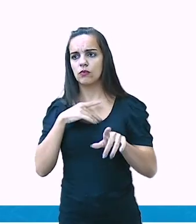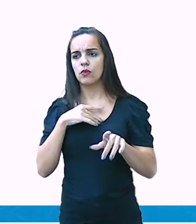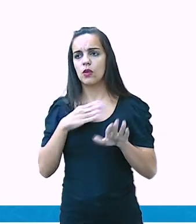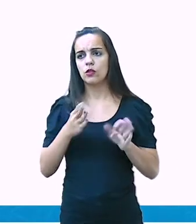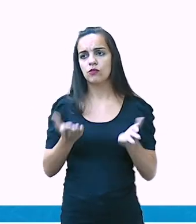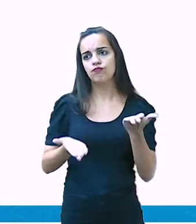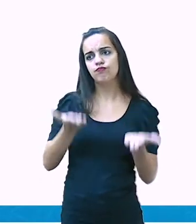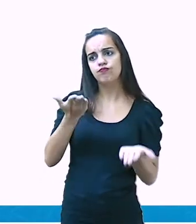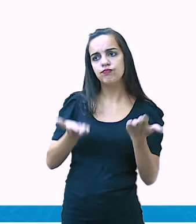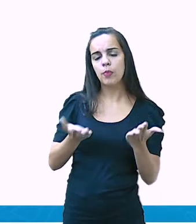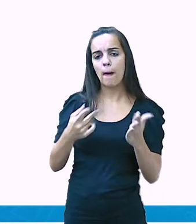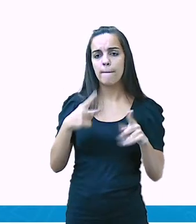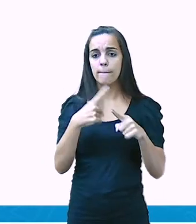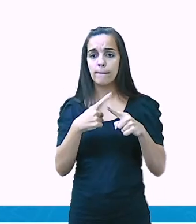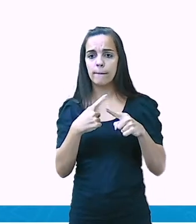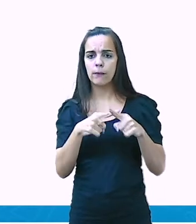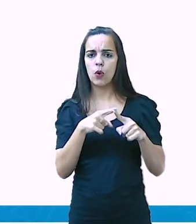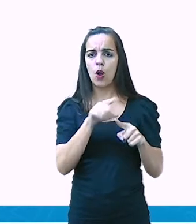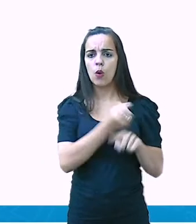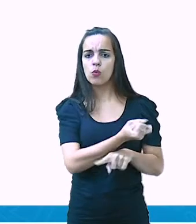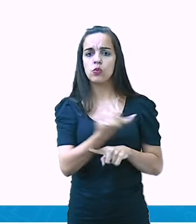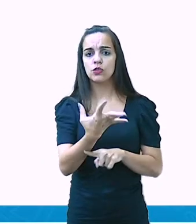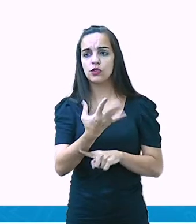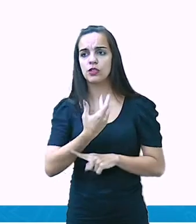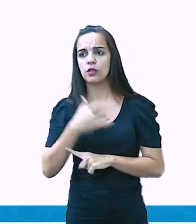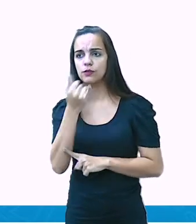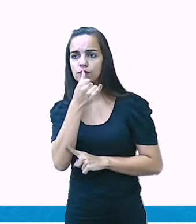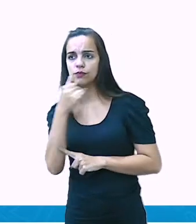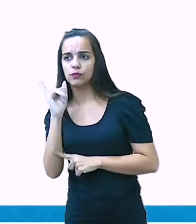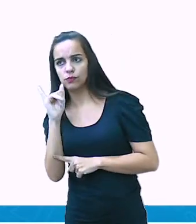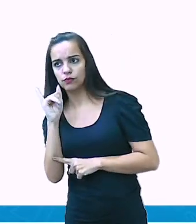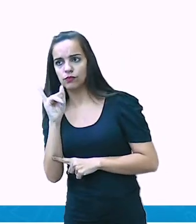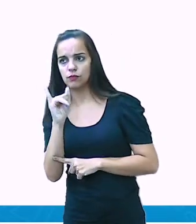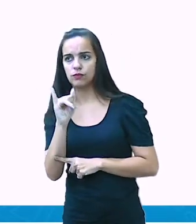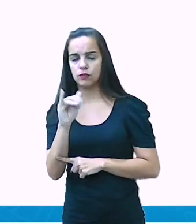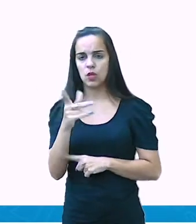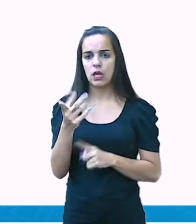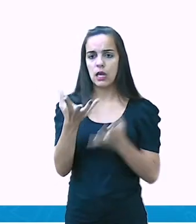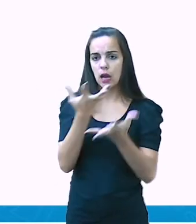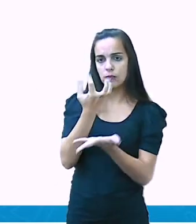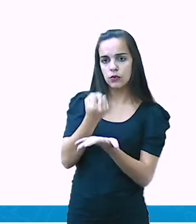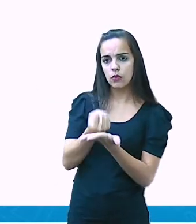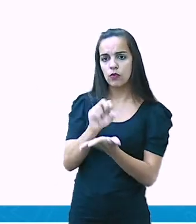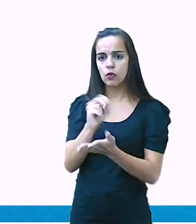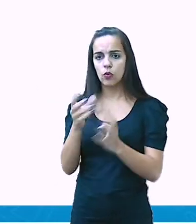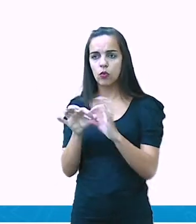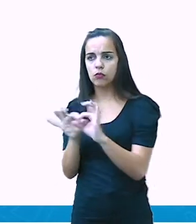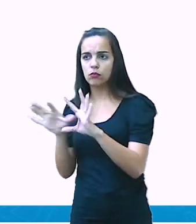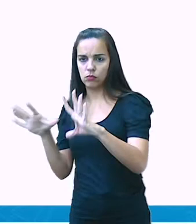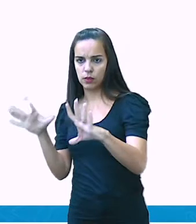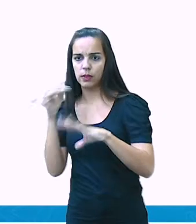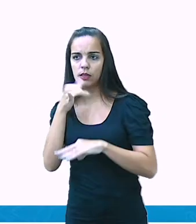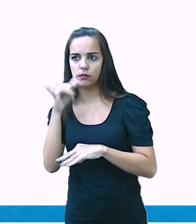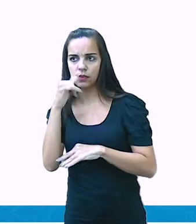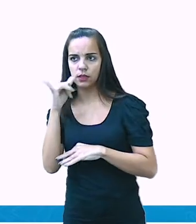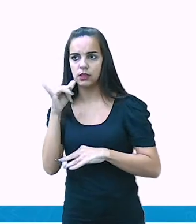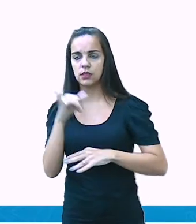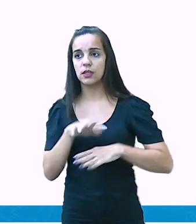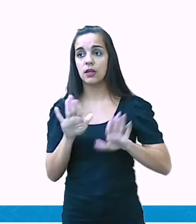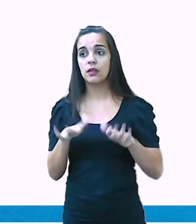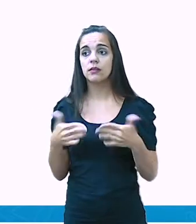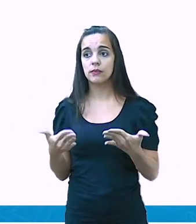posição eletrônica devido ao ganho ou liberação de energia. É